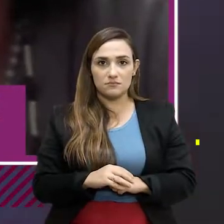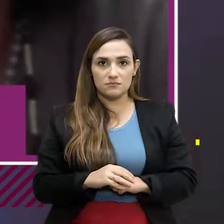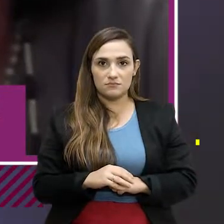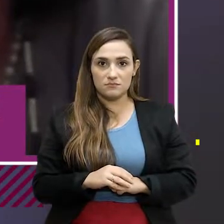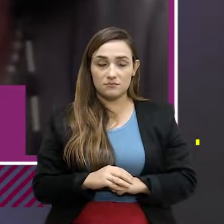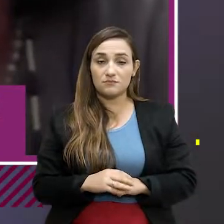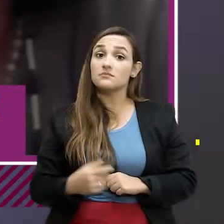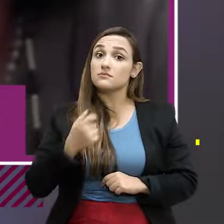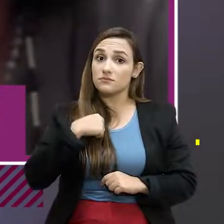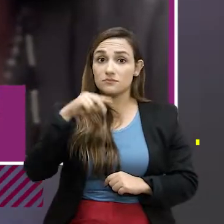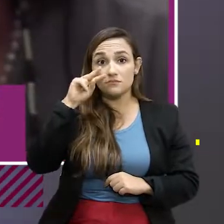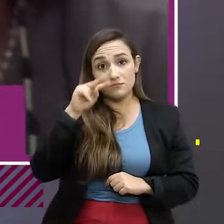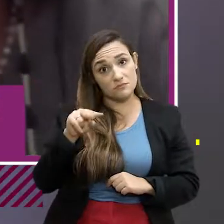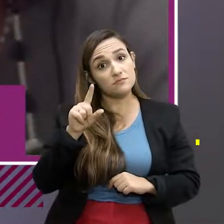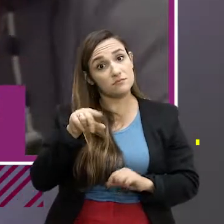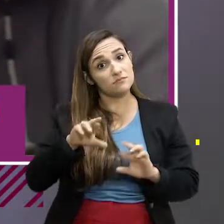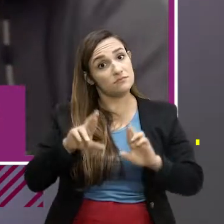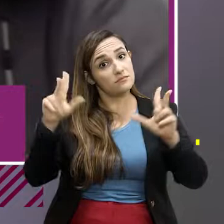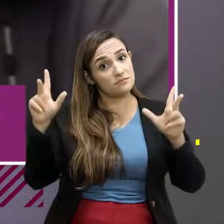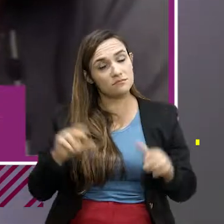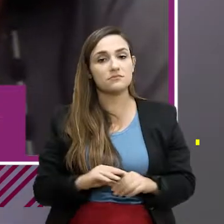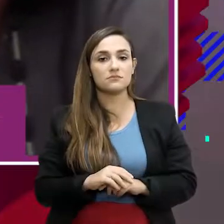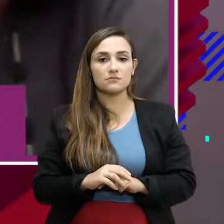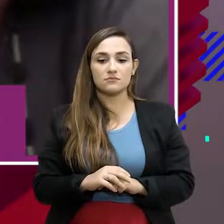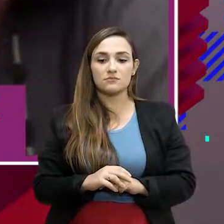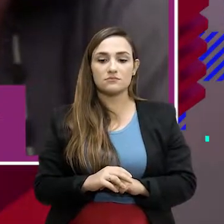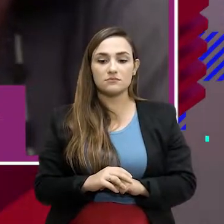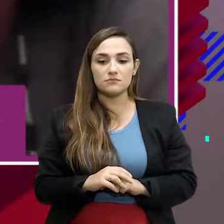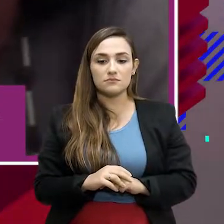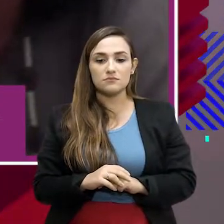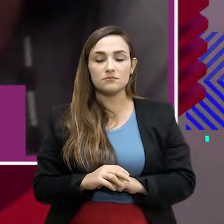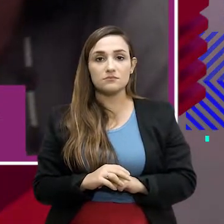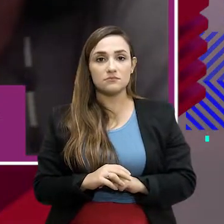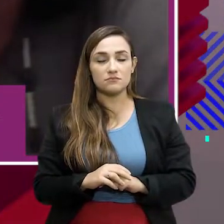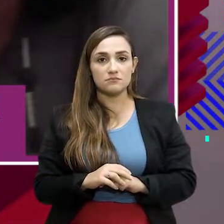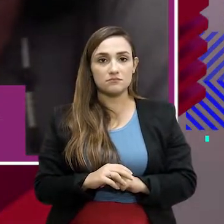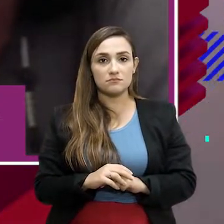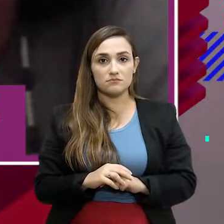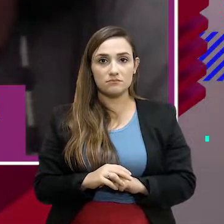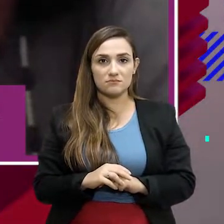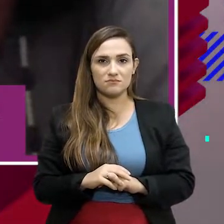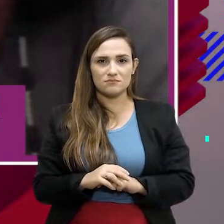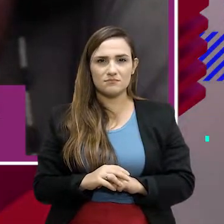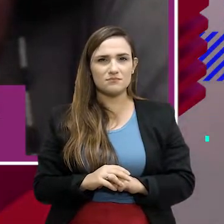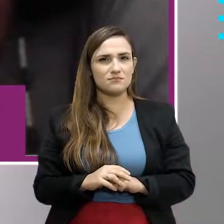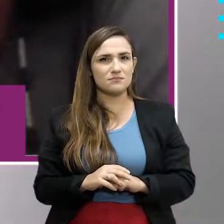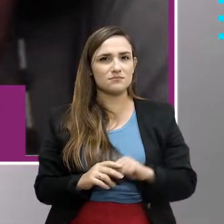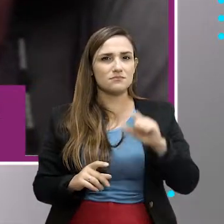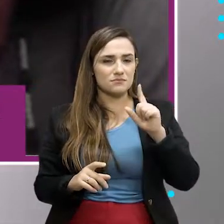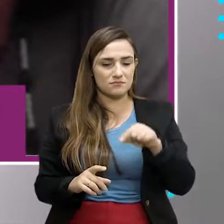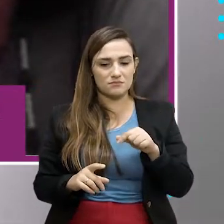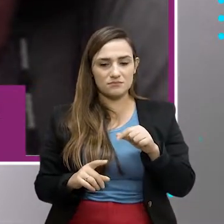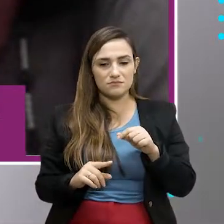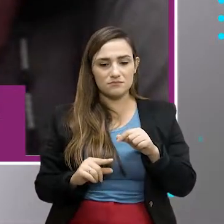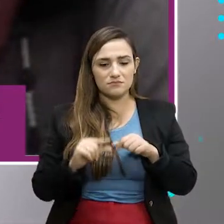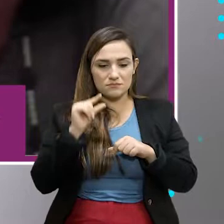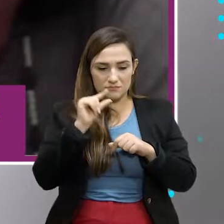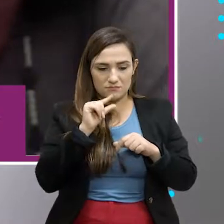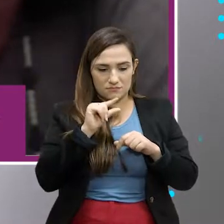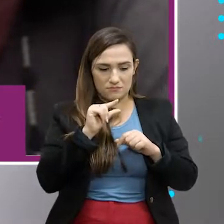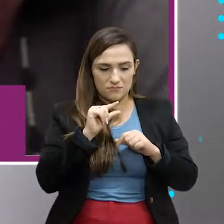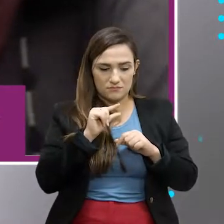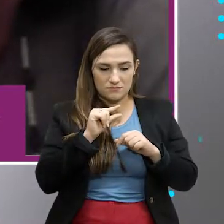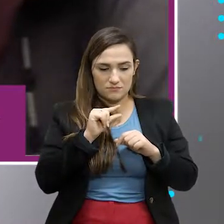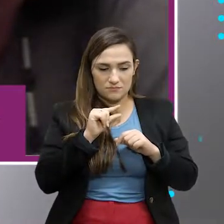a gente pode identificar no nosso organismo? A gente tem visto isso agora, né, que ela tem